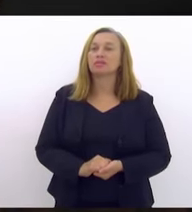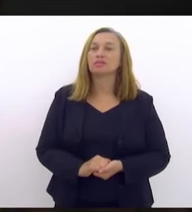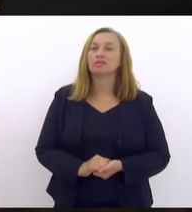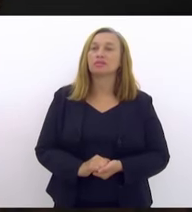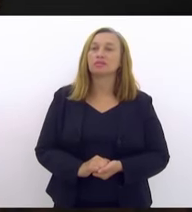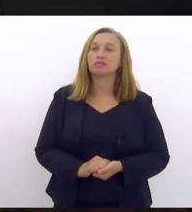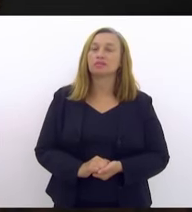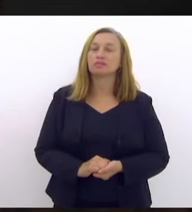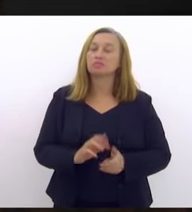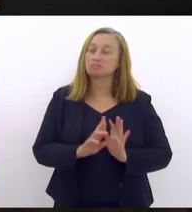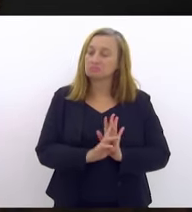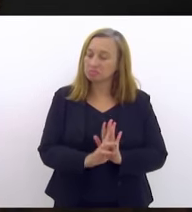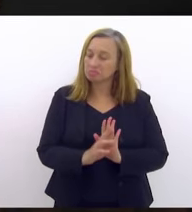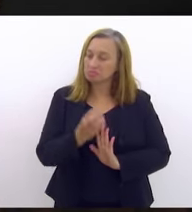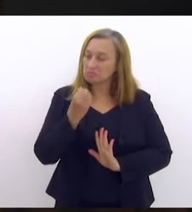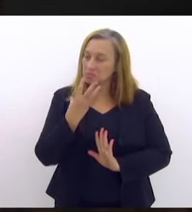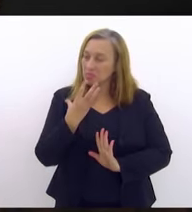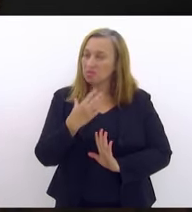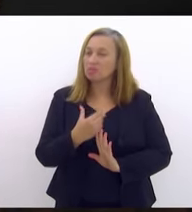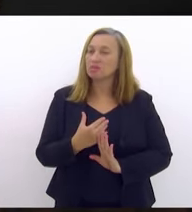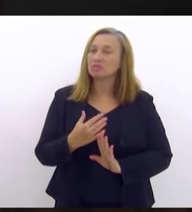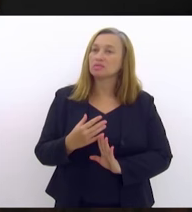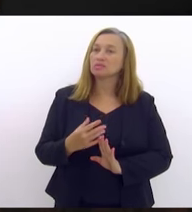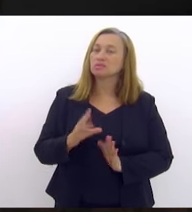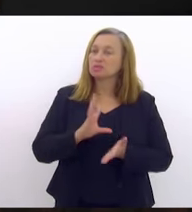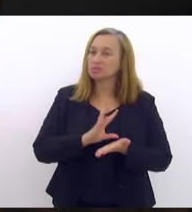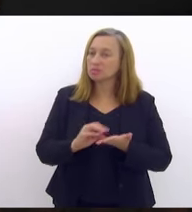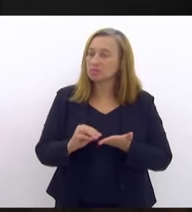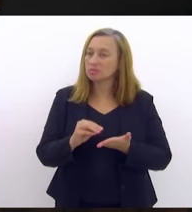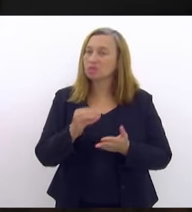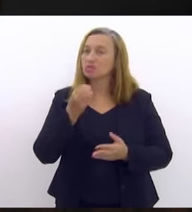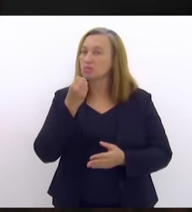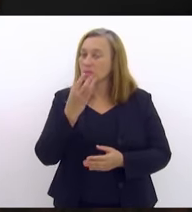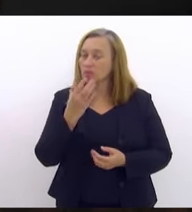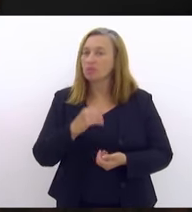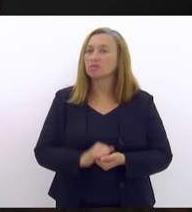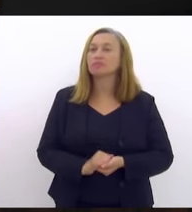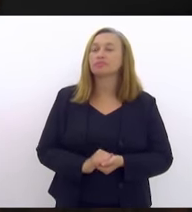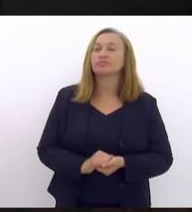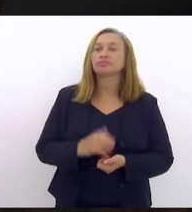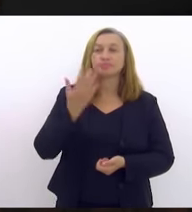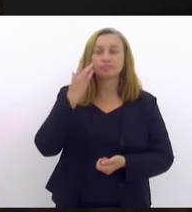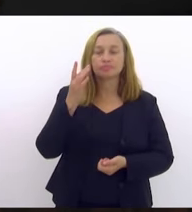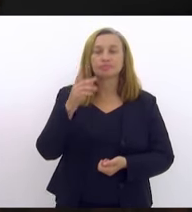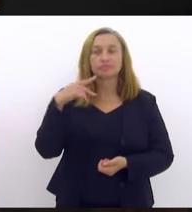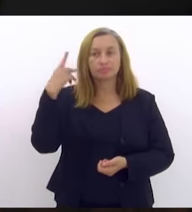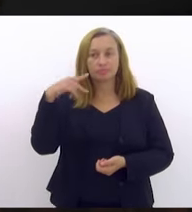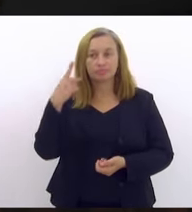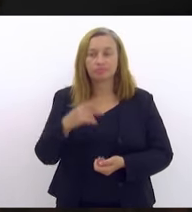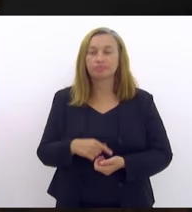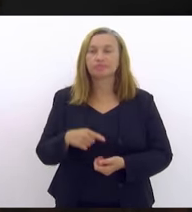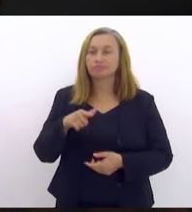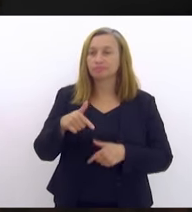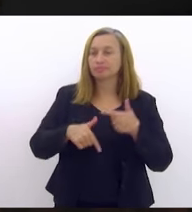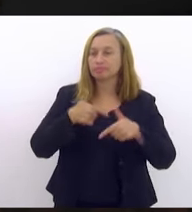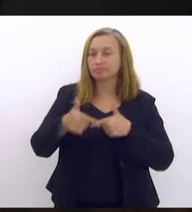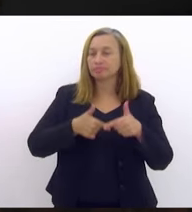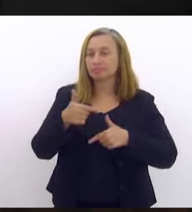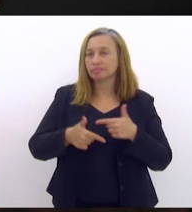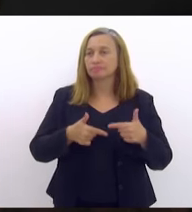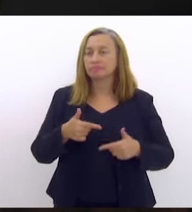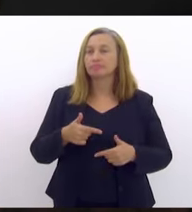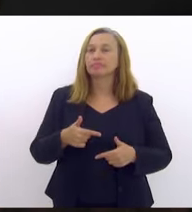sua representatividade, com as suas pautas positivas. Eu acho que, vereador, você tem trabalhado bastante